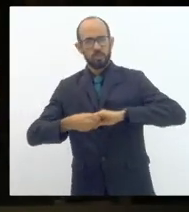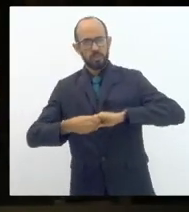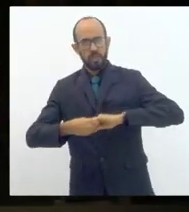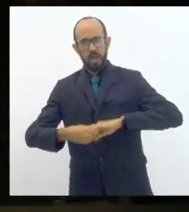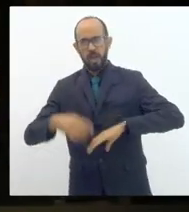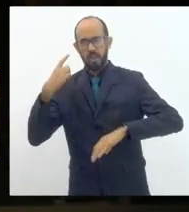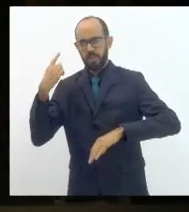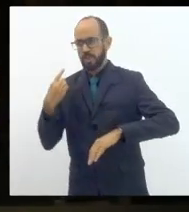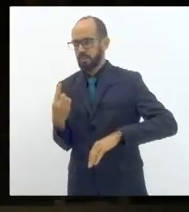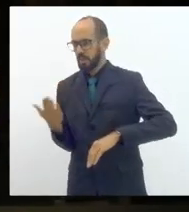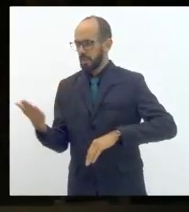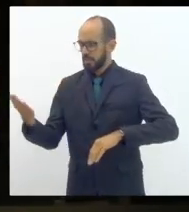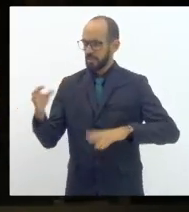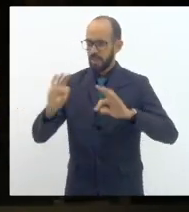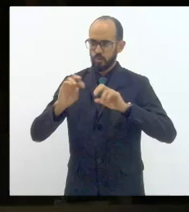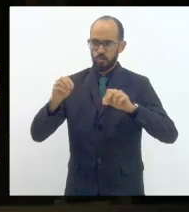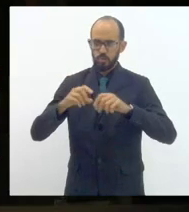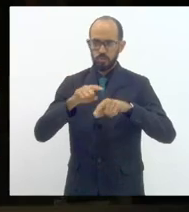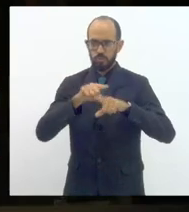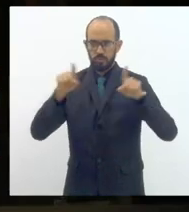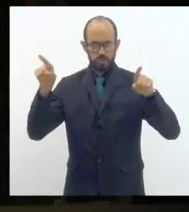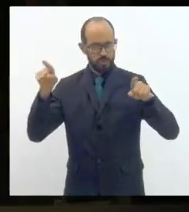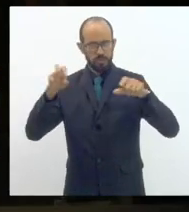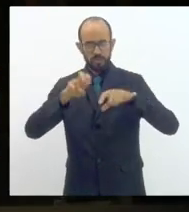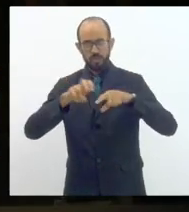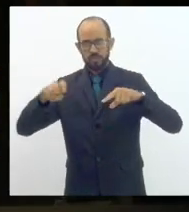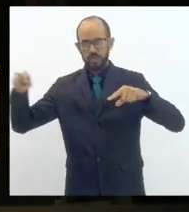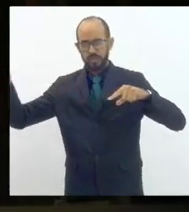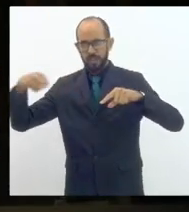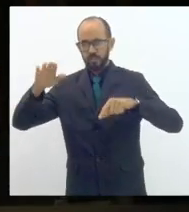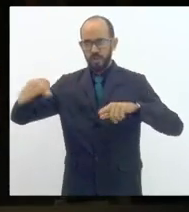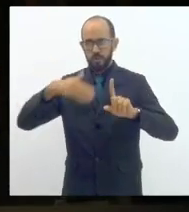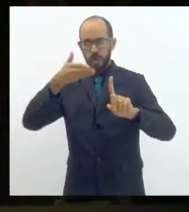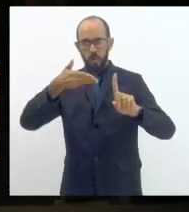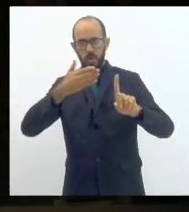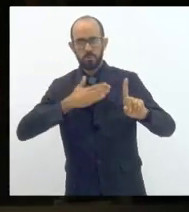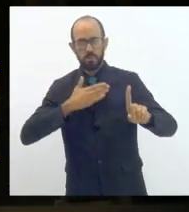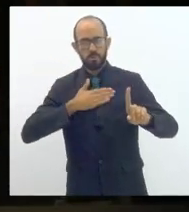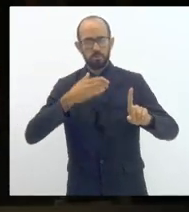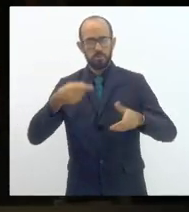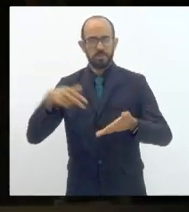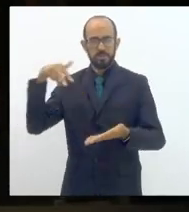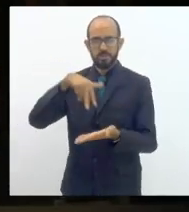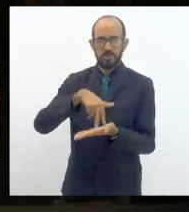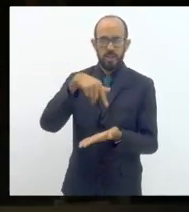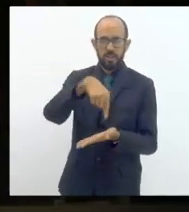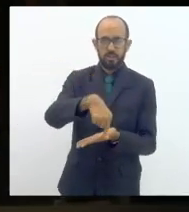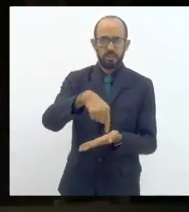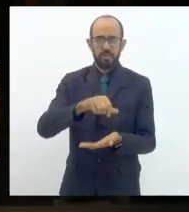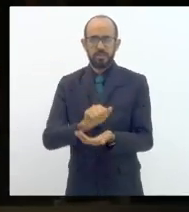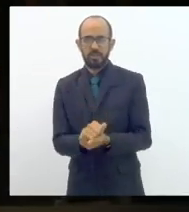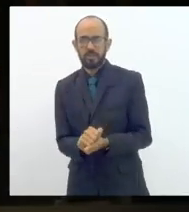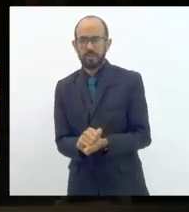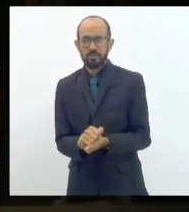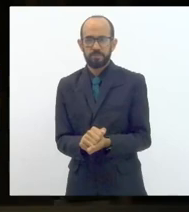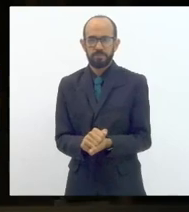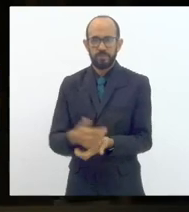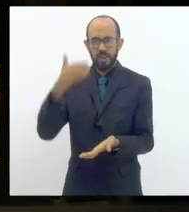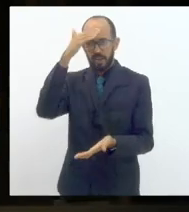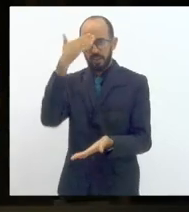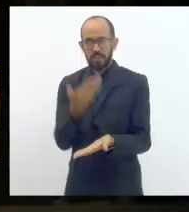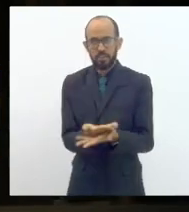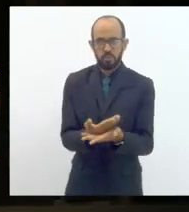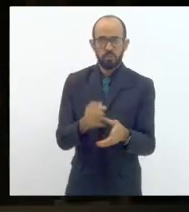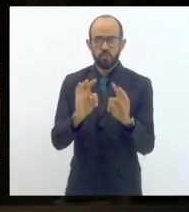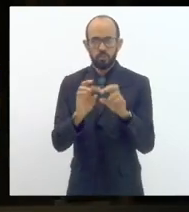Daniele, saudar vocês que estão aí sentados, gente, isso é uma honra. Poder estar neste lugar é uma honra, e eu acredito que